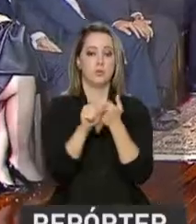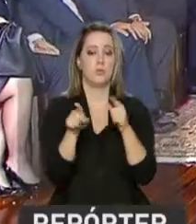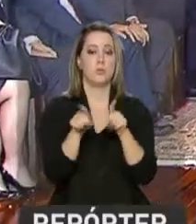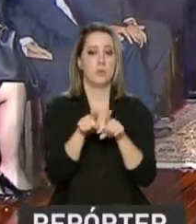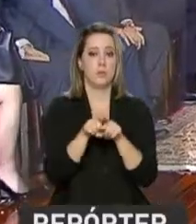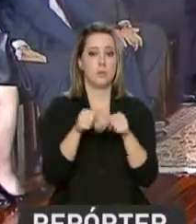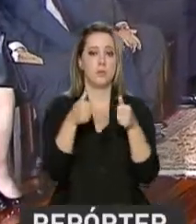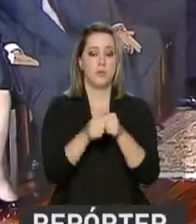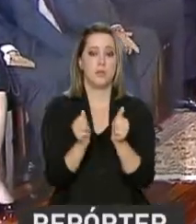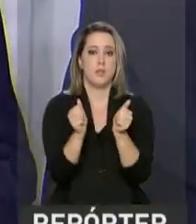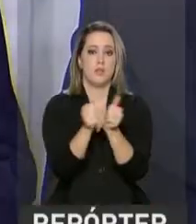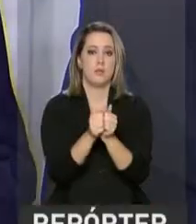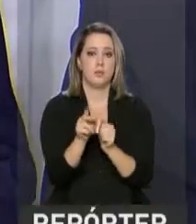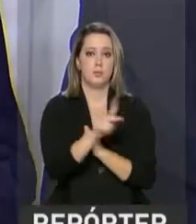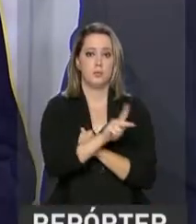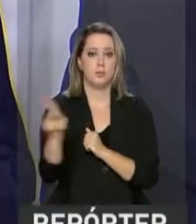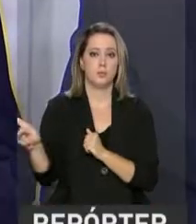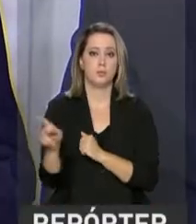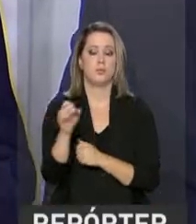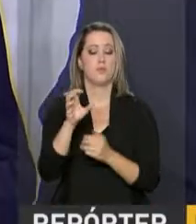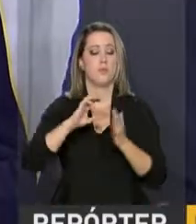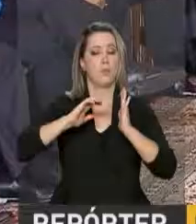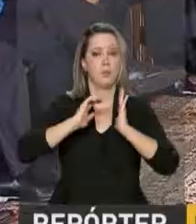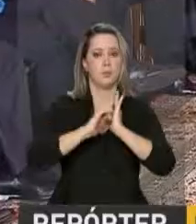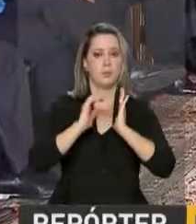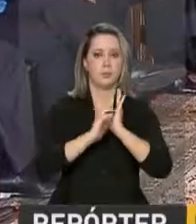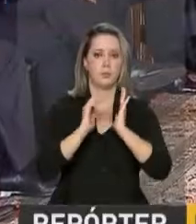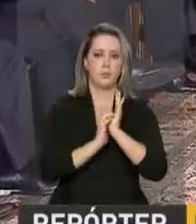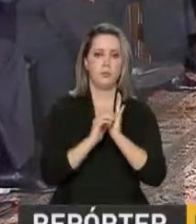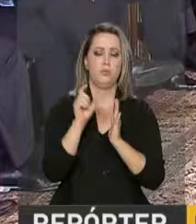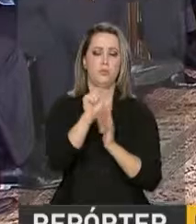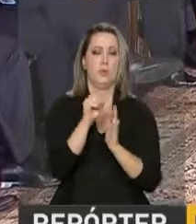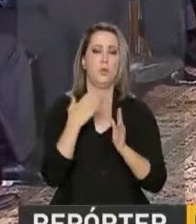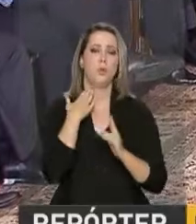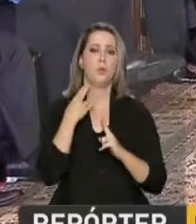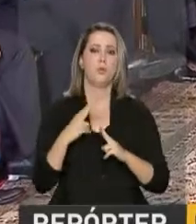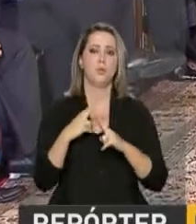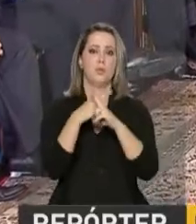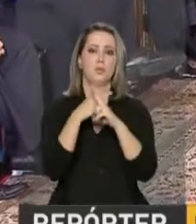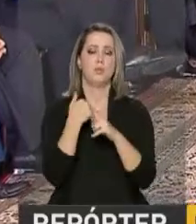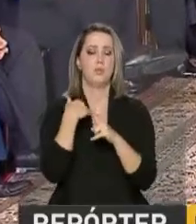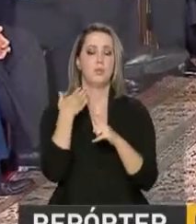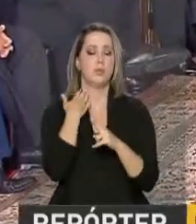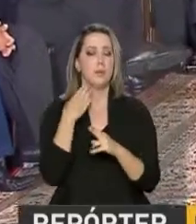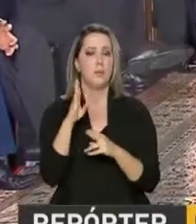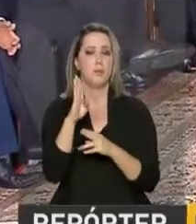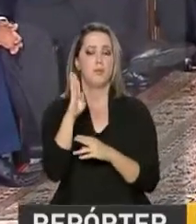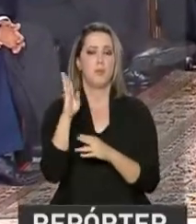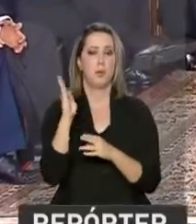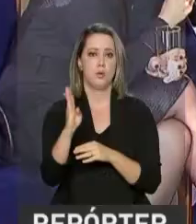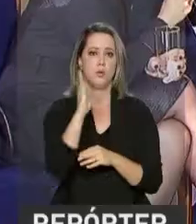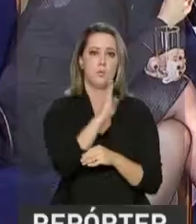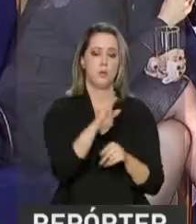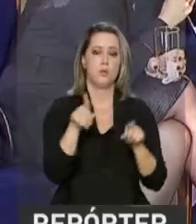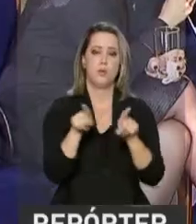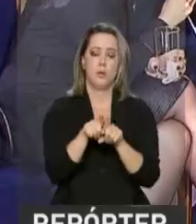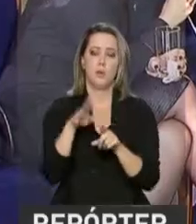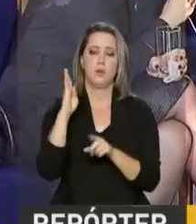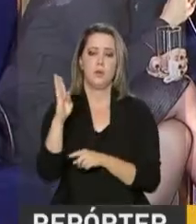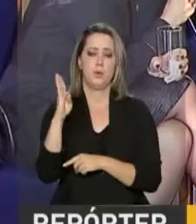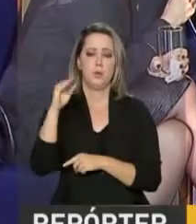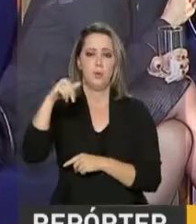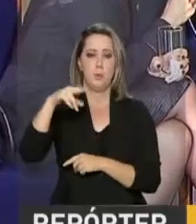estavam presentes os presidentes do senado federal e da caixa econômica do banco do brasil e do bnb df além da